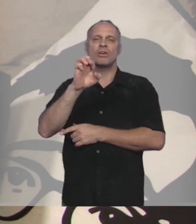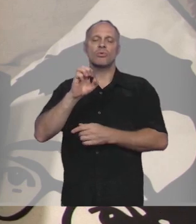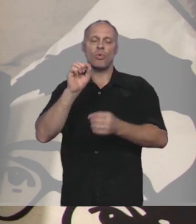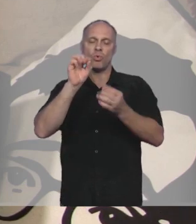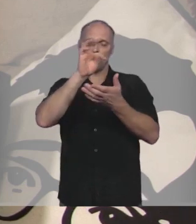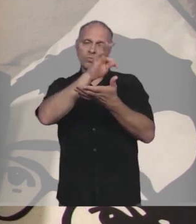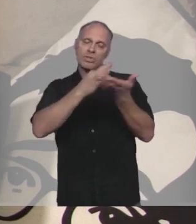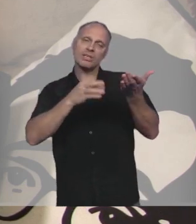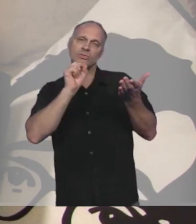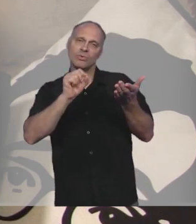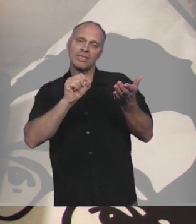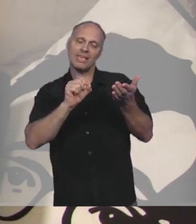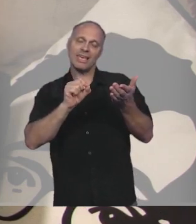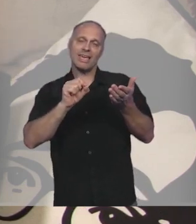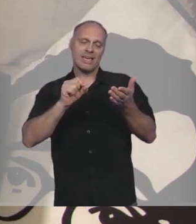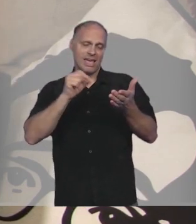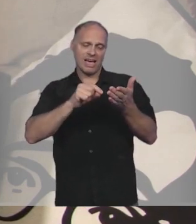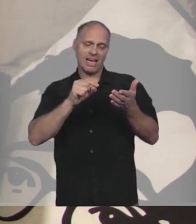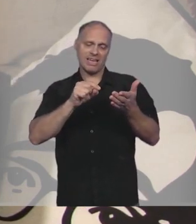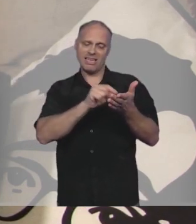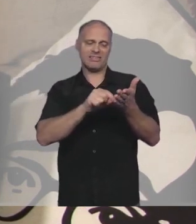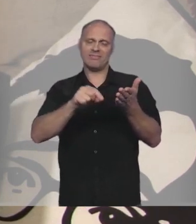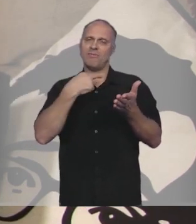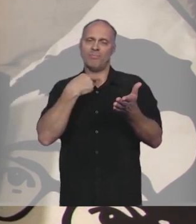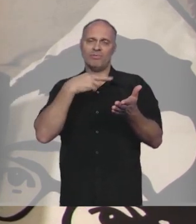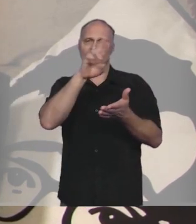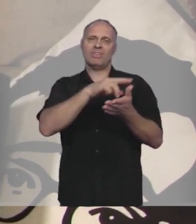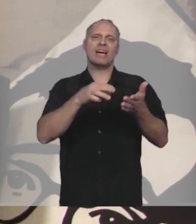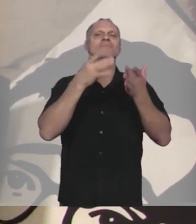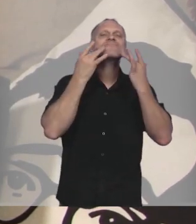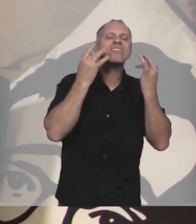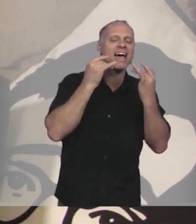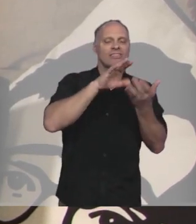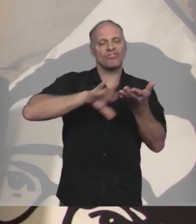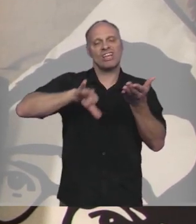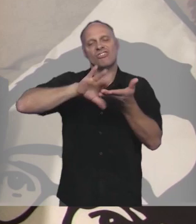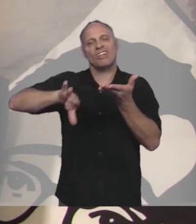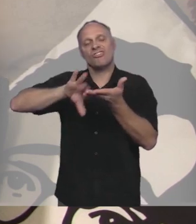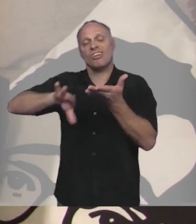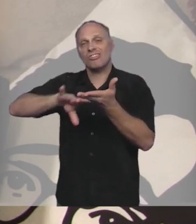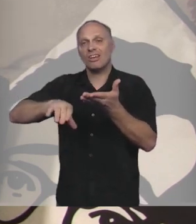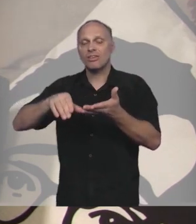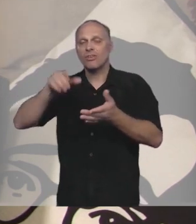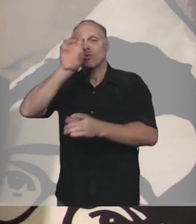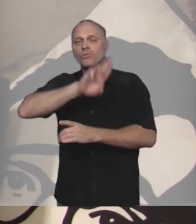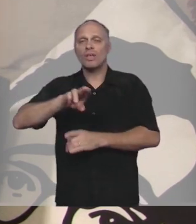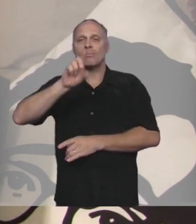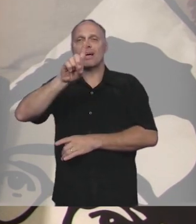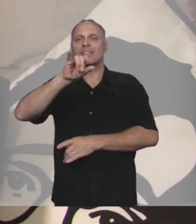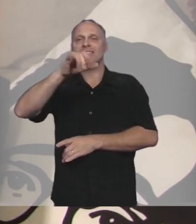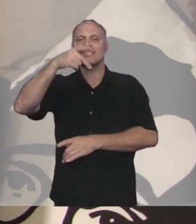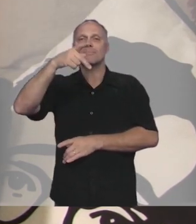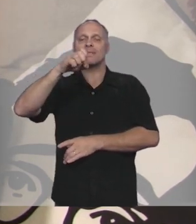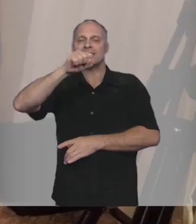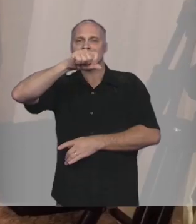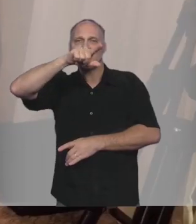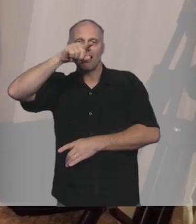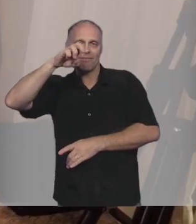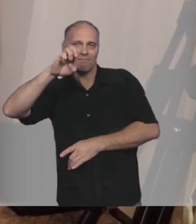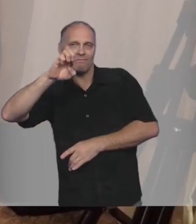eram consideradas dispensáveis do espetáculo. Nós pegamos justamente as partes dispensáveis e fizemos a nossa